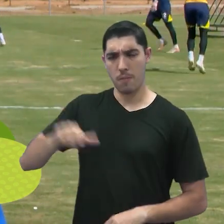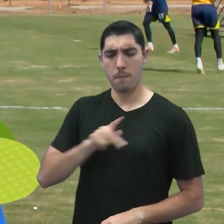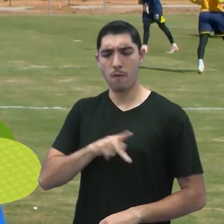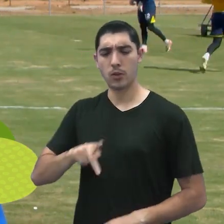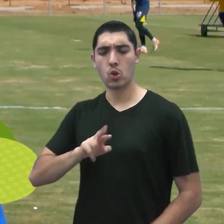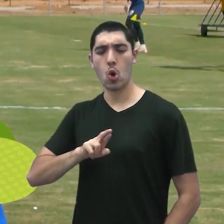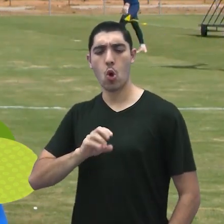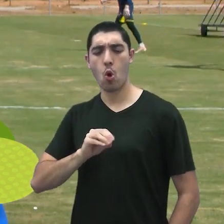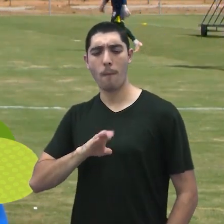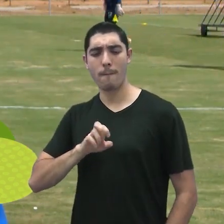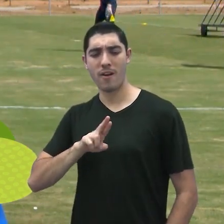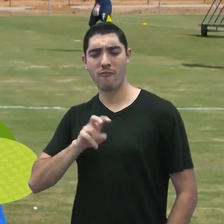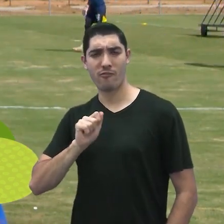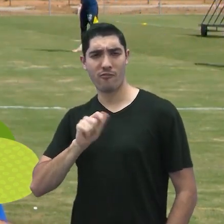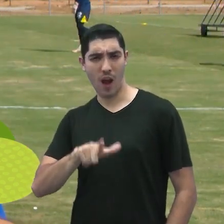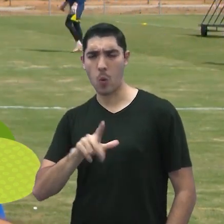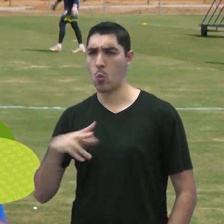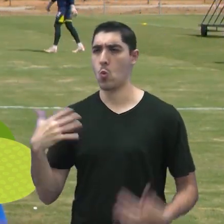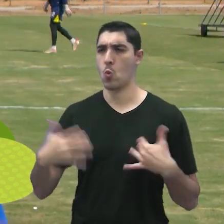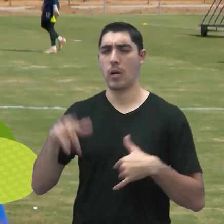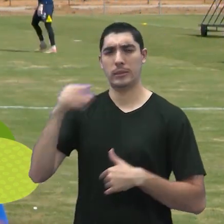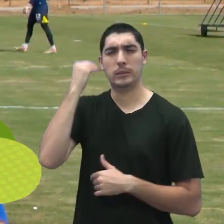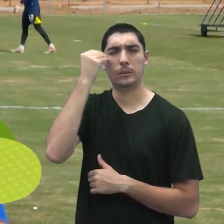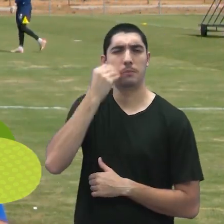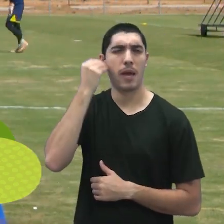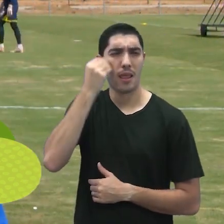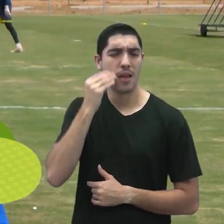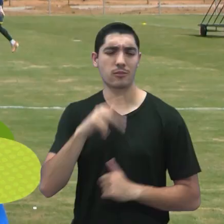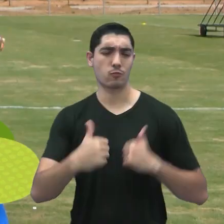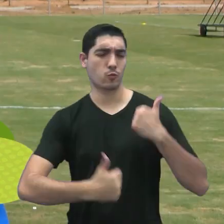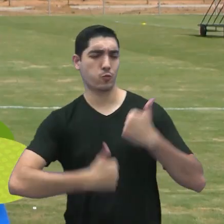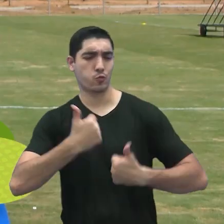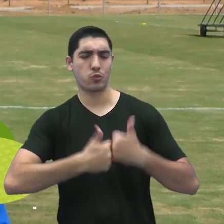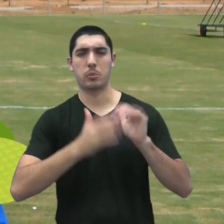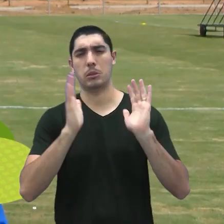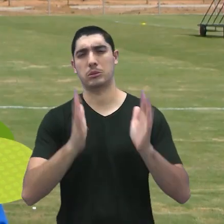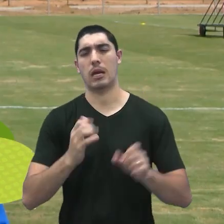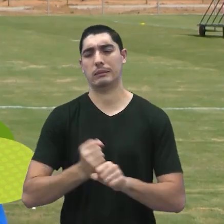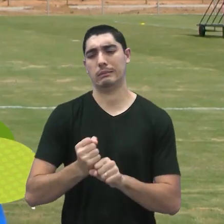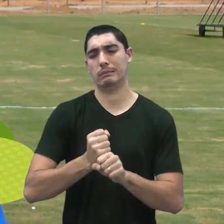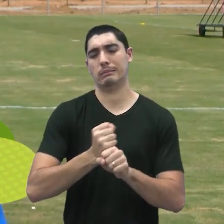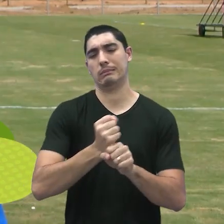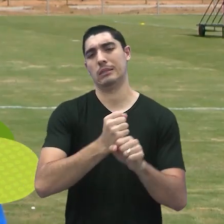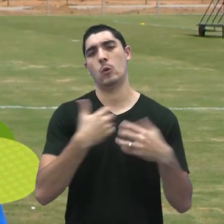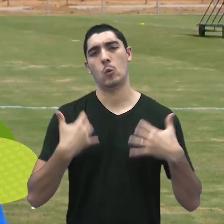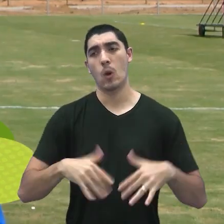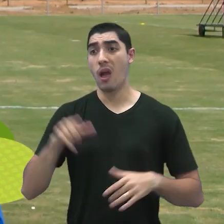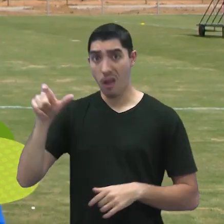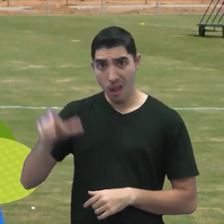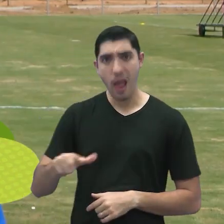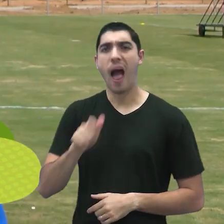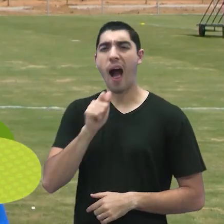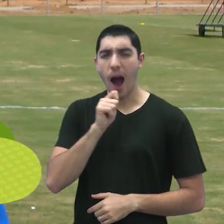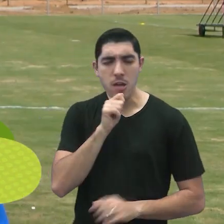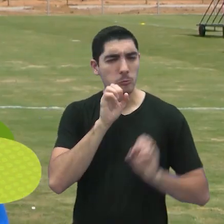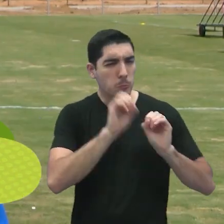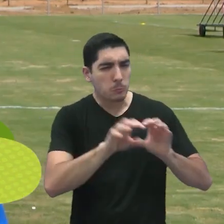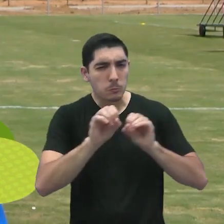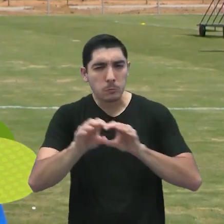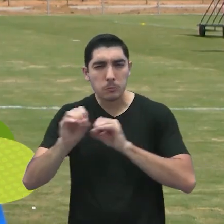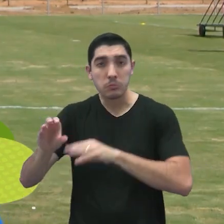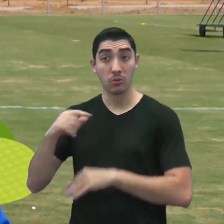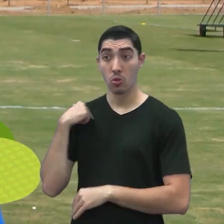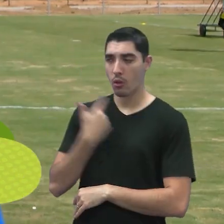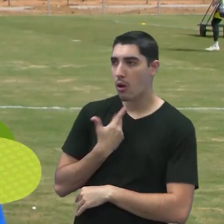o professor Roberval, é um cara experiente, viveu bastante coisa no futebol, né? É um cara que tem muito a ensinar para todo mundo aí,